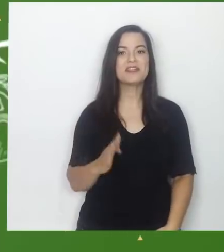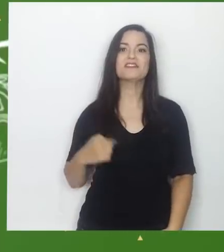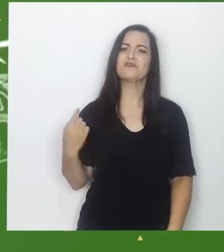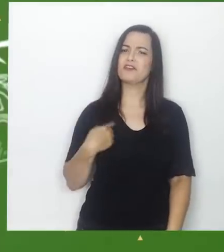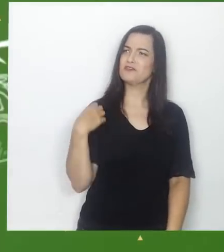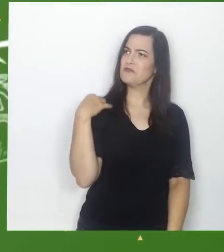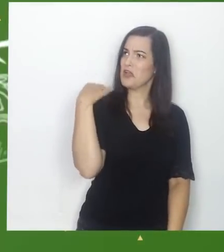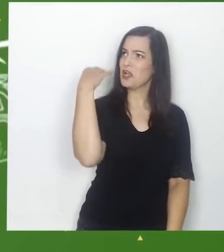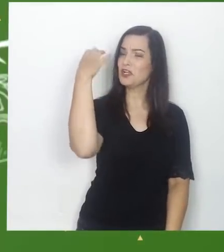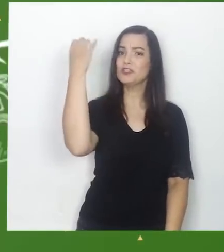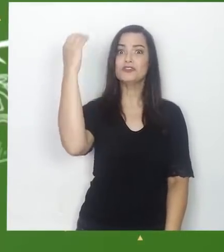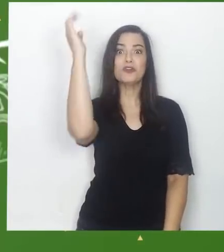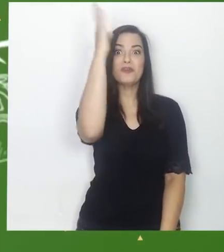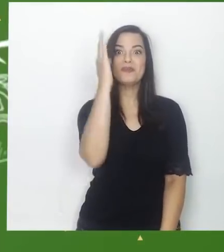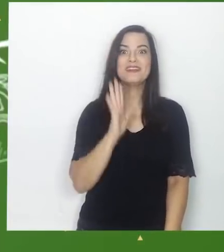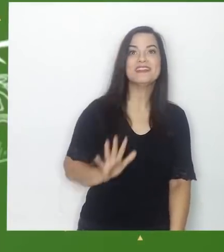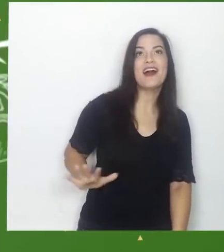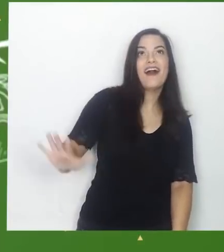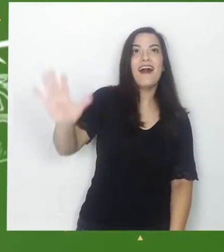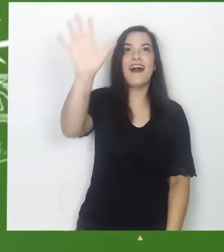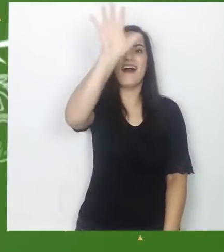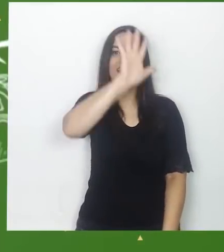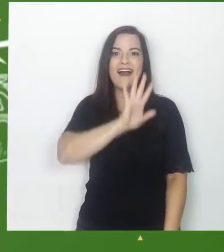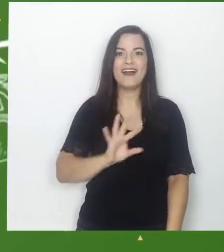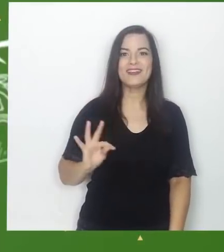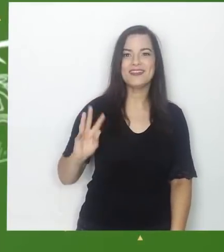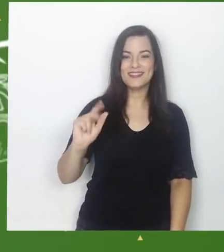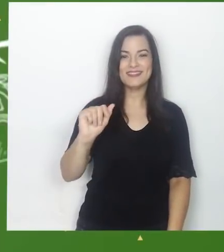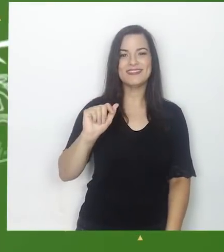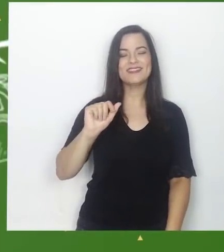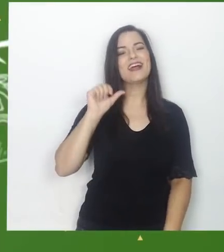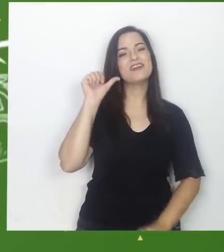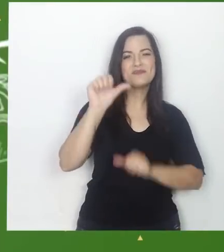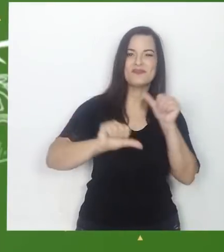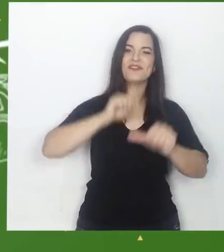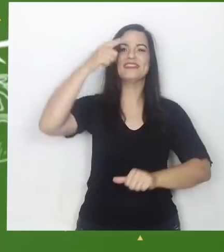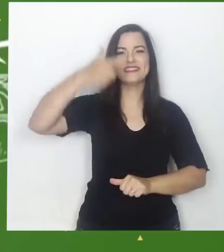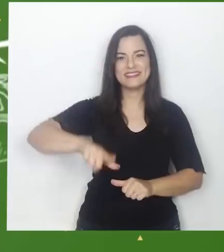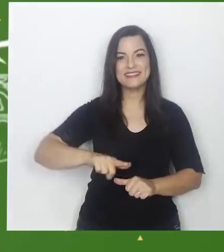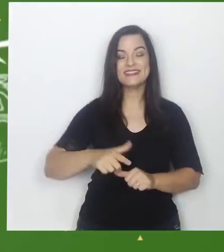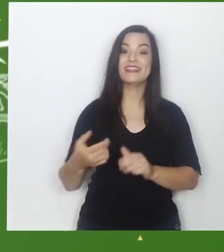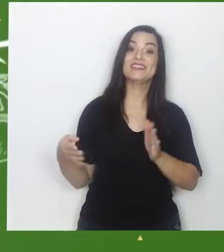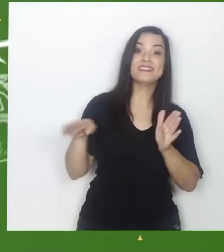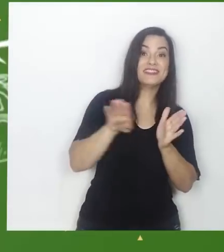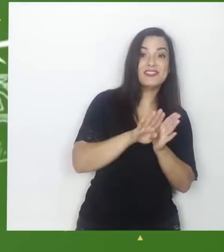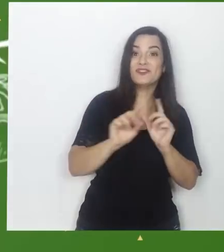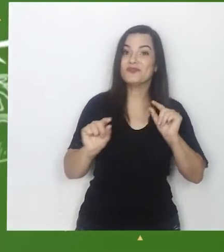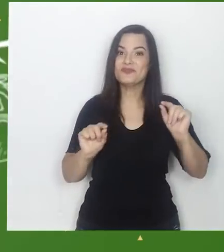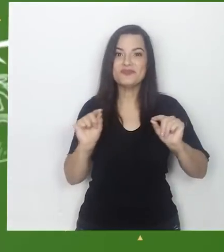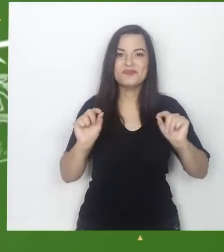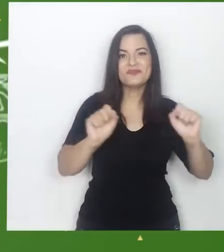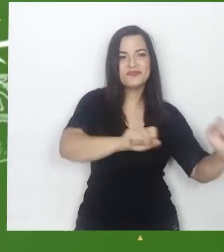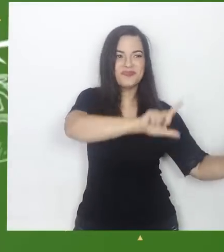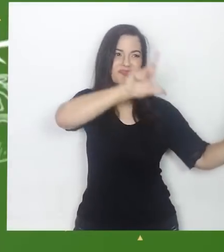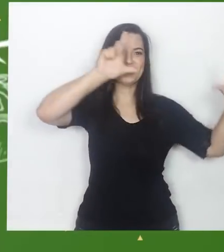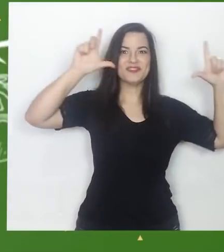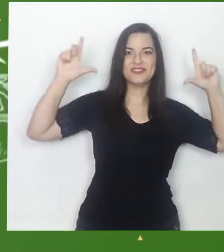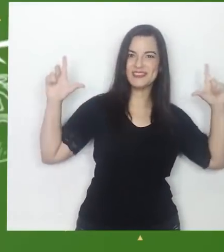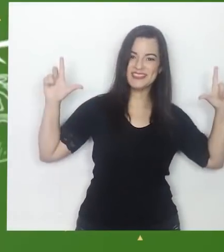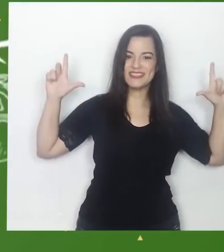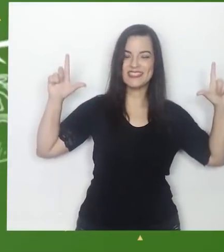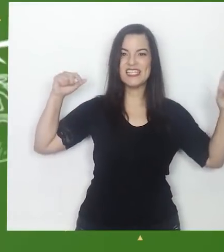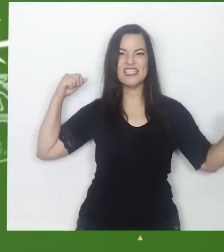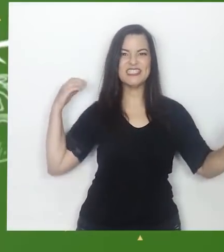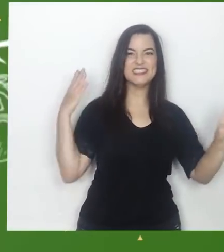nosso país. E mudamos mais uma vez. Aí chegou o painel das